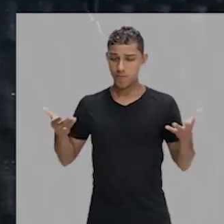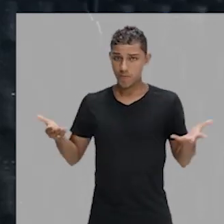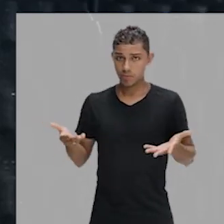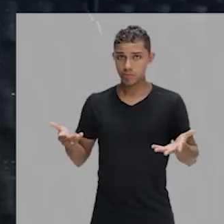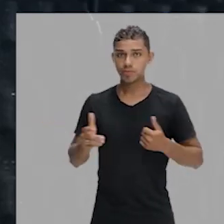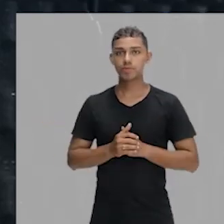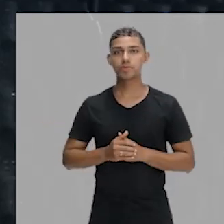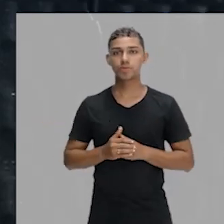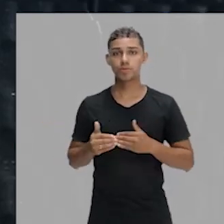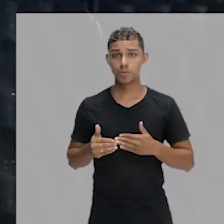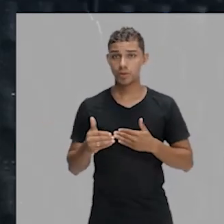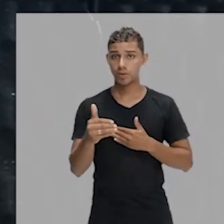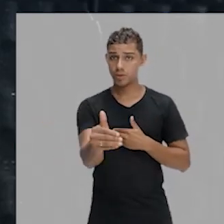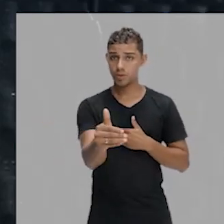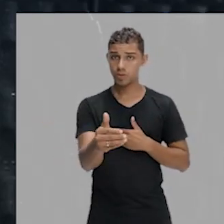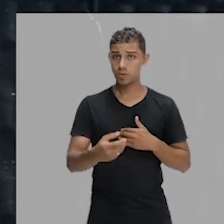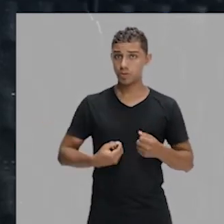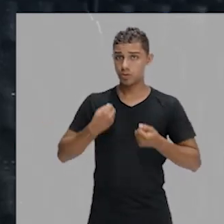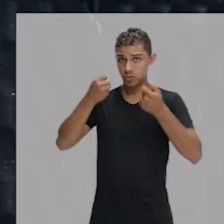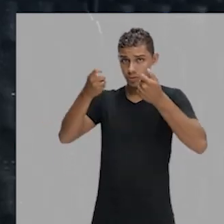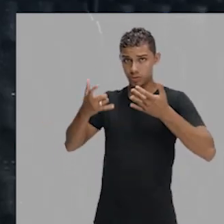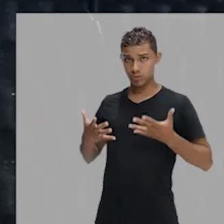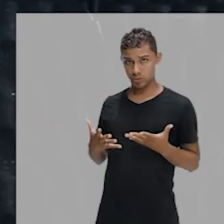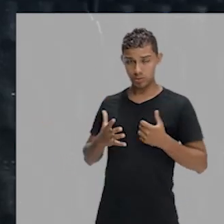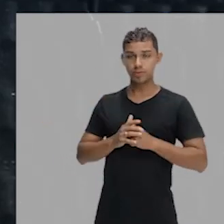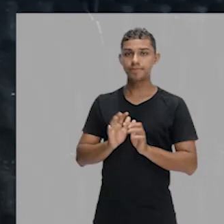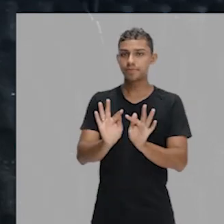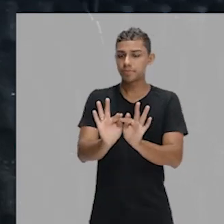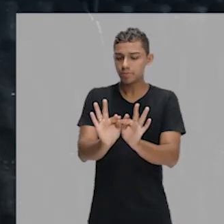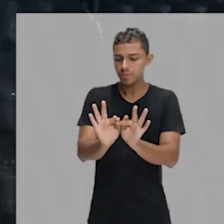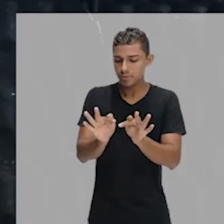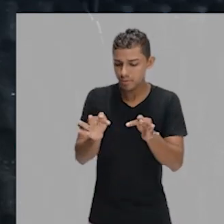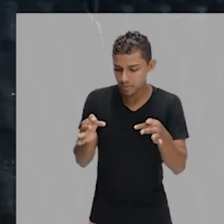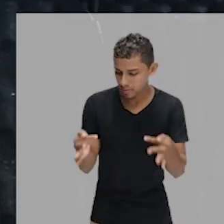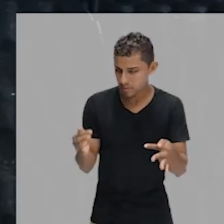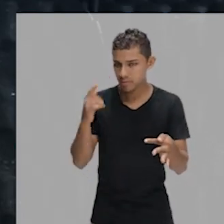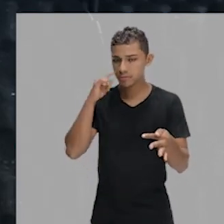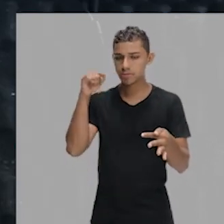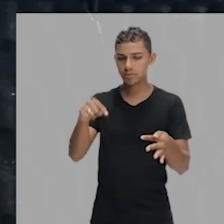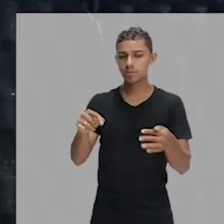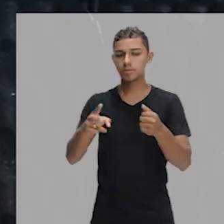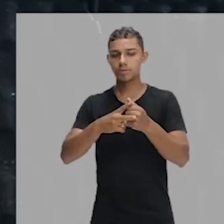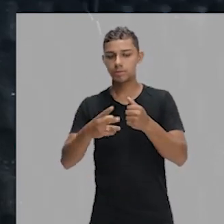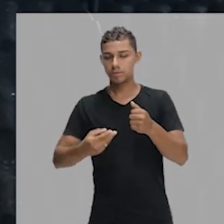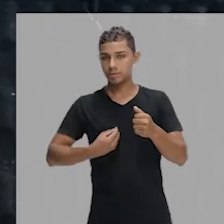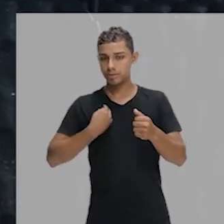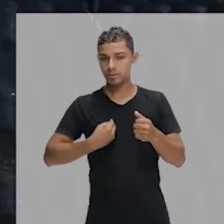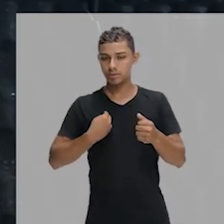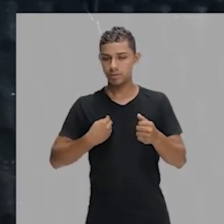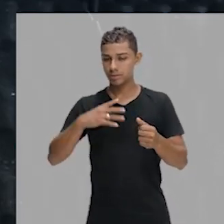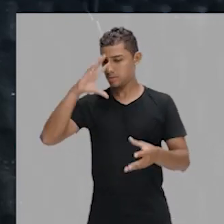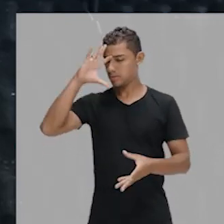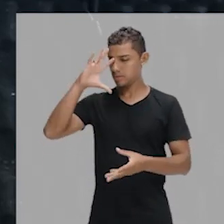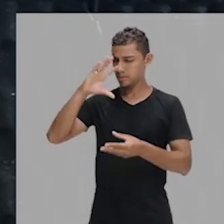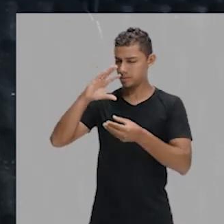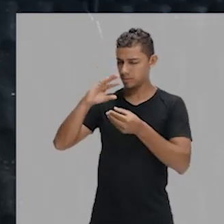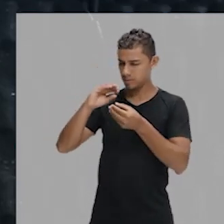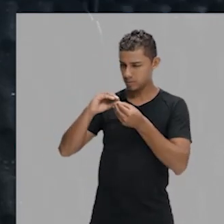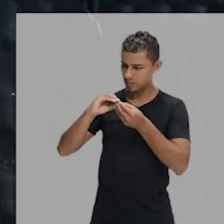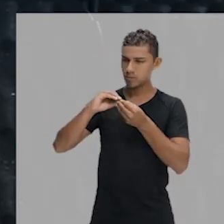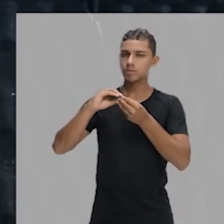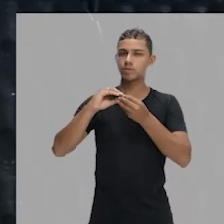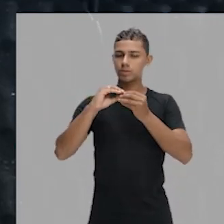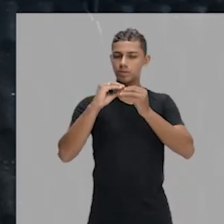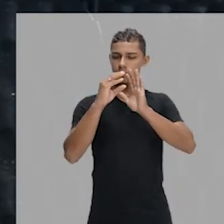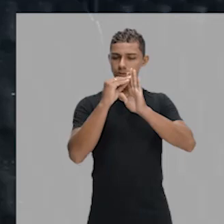vamos seguir falando do Simple Present para recapitular, para rever um pouco a introdução desse conteúdo. Vamos